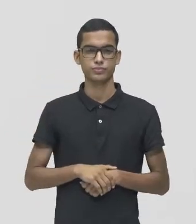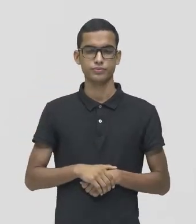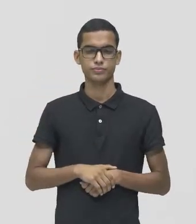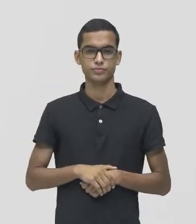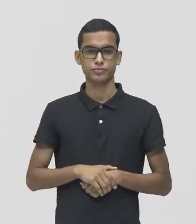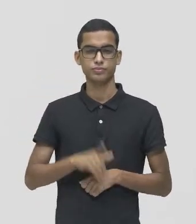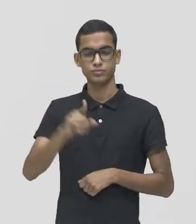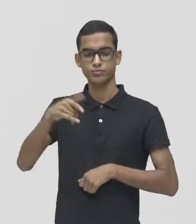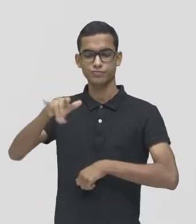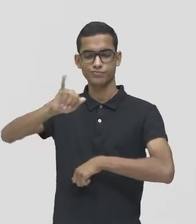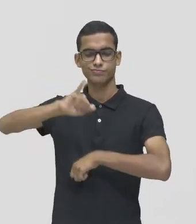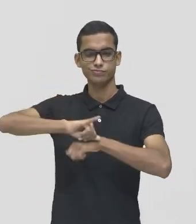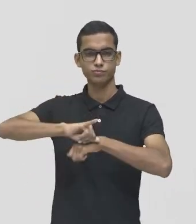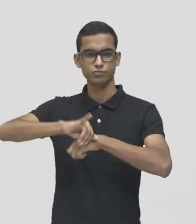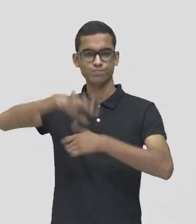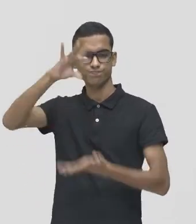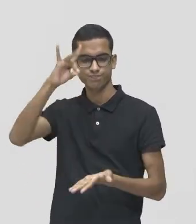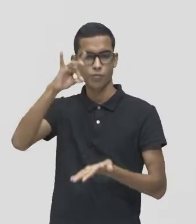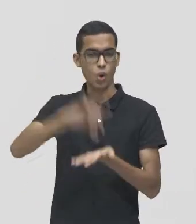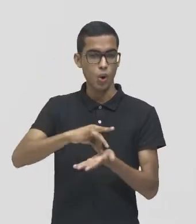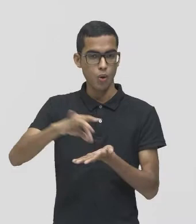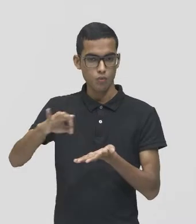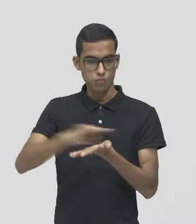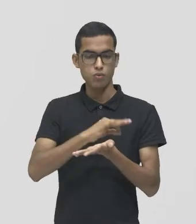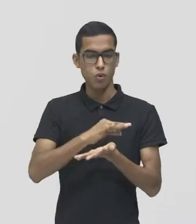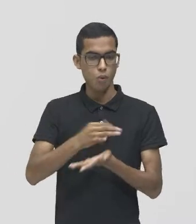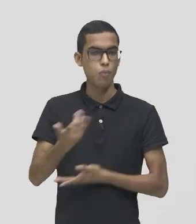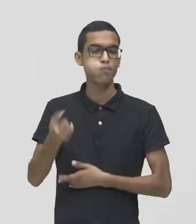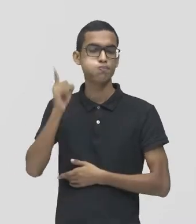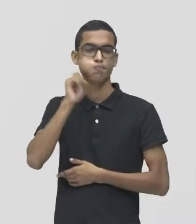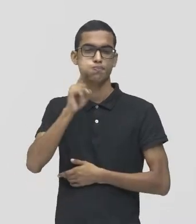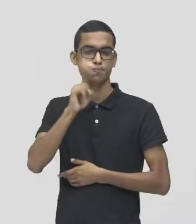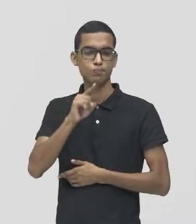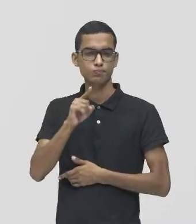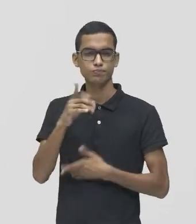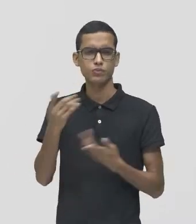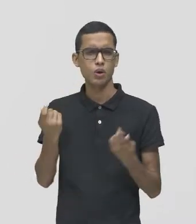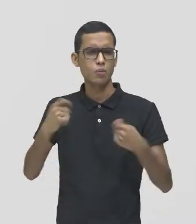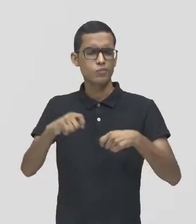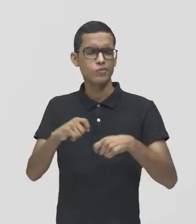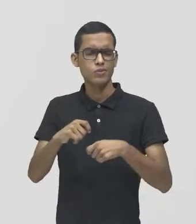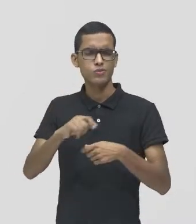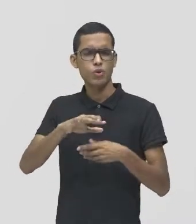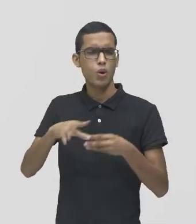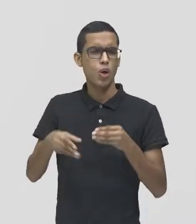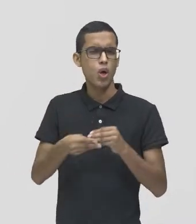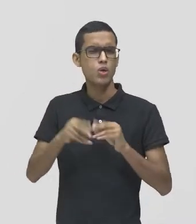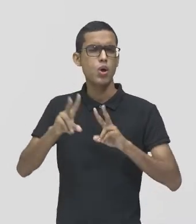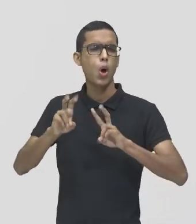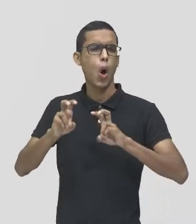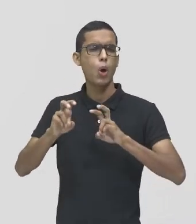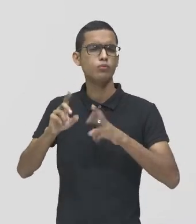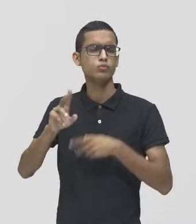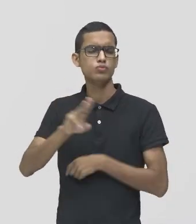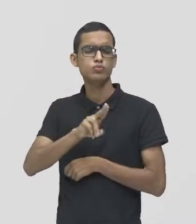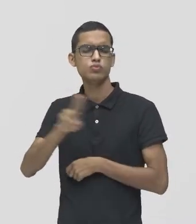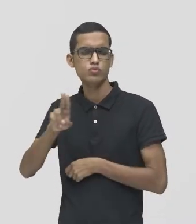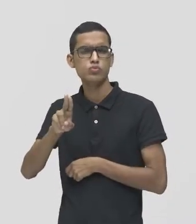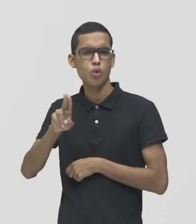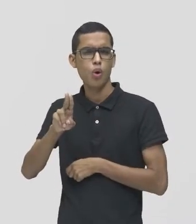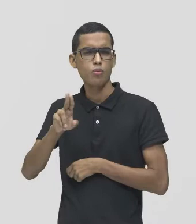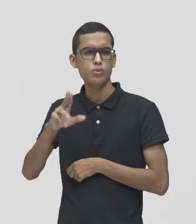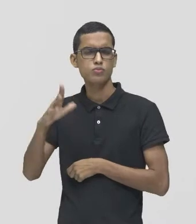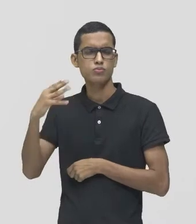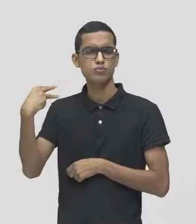é a capital oficial dos Estados Unidos. O que a gente pode comentar sobre o nome ainda sobre Washington